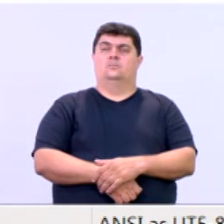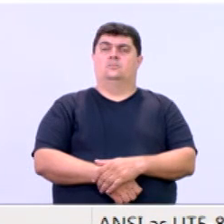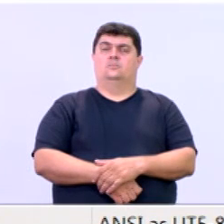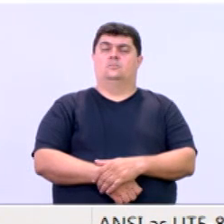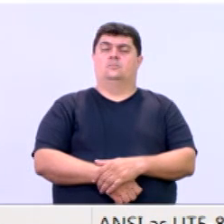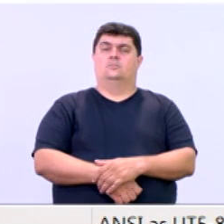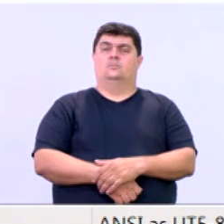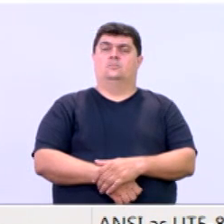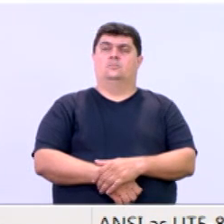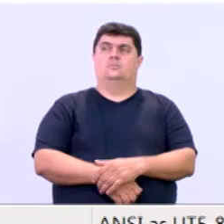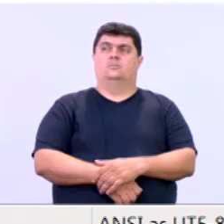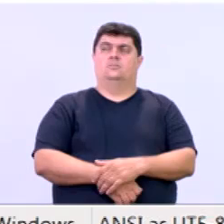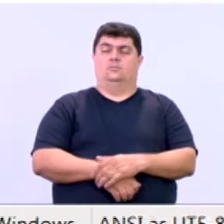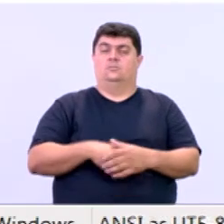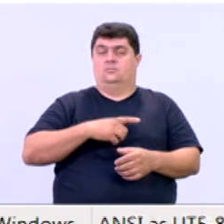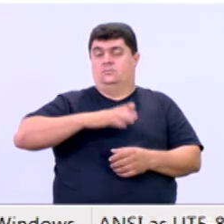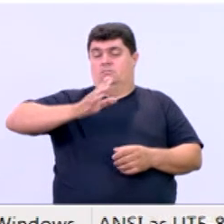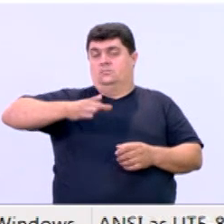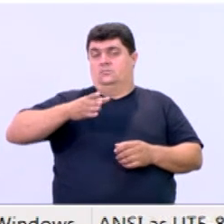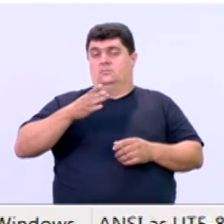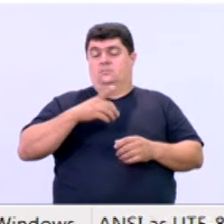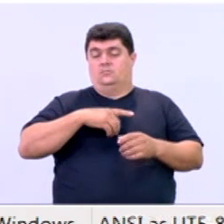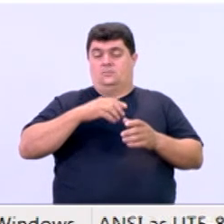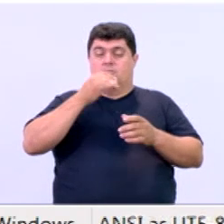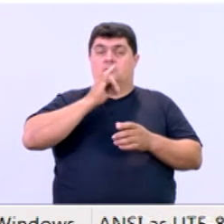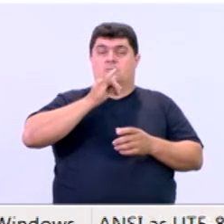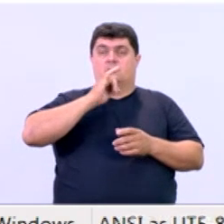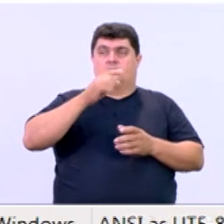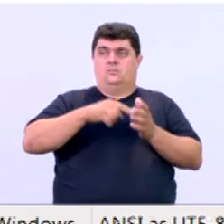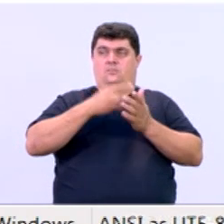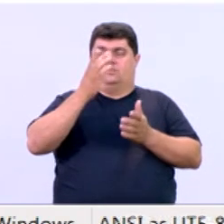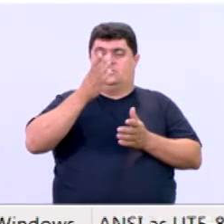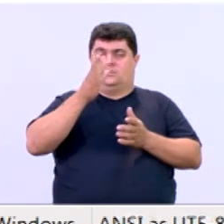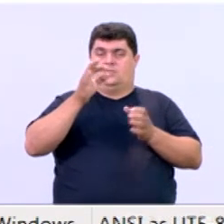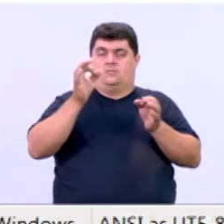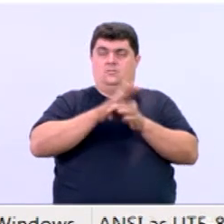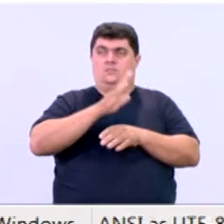Então tá aqui. Aquele exemplo primeiro nós fizemos aqui.